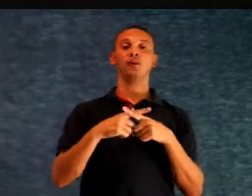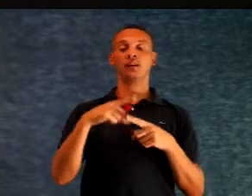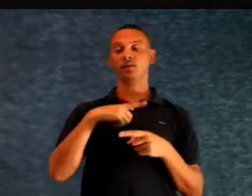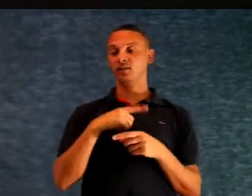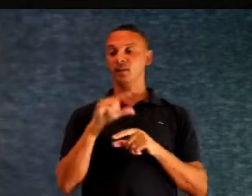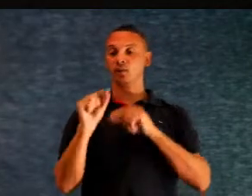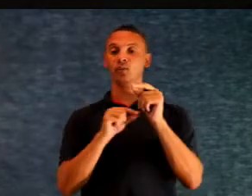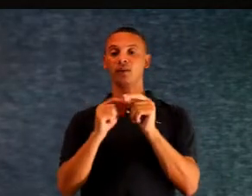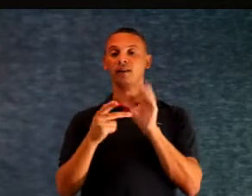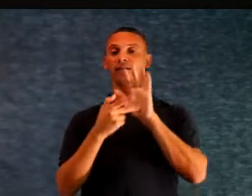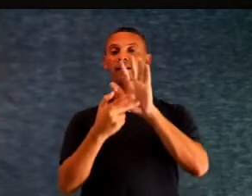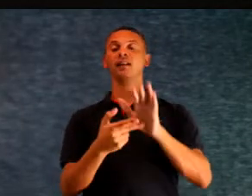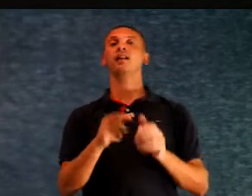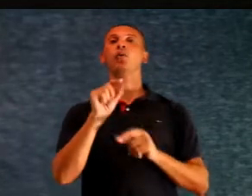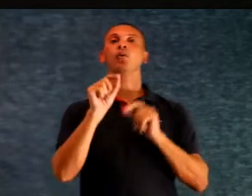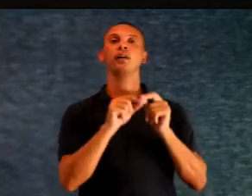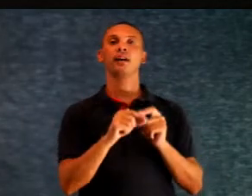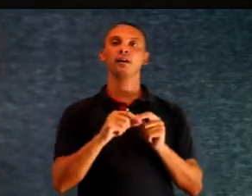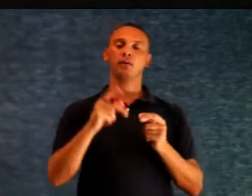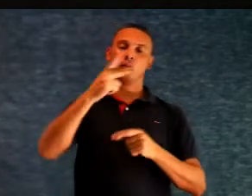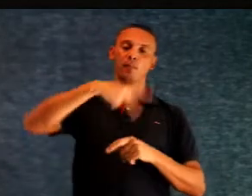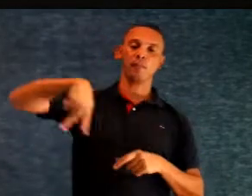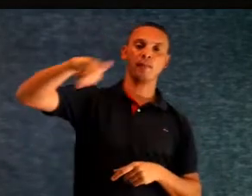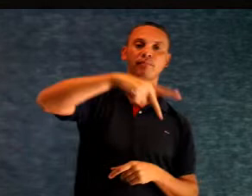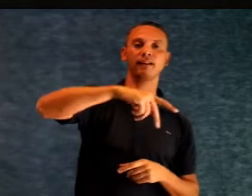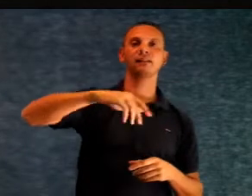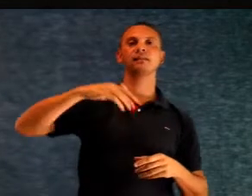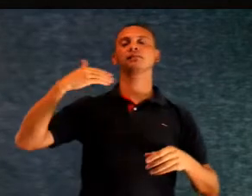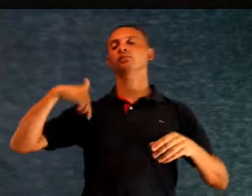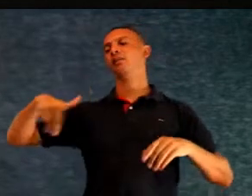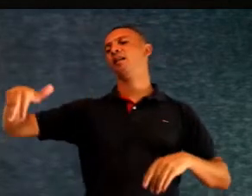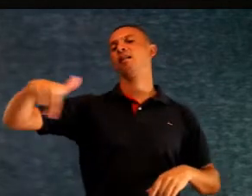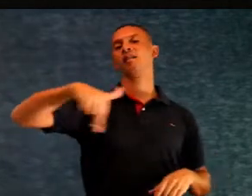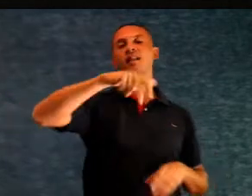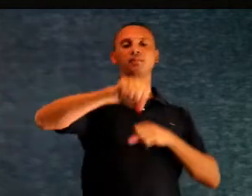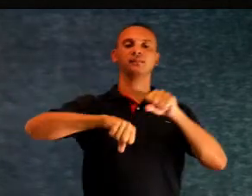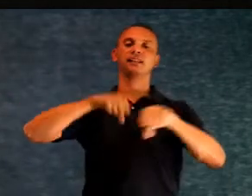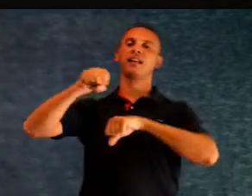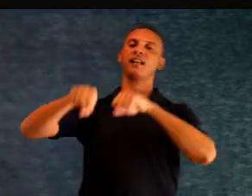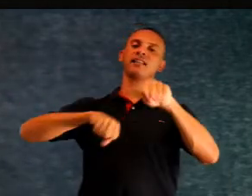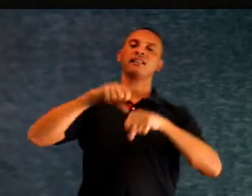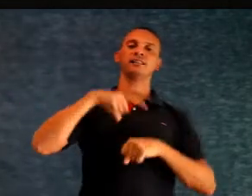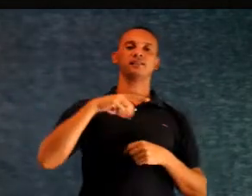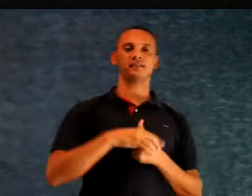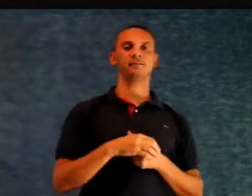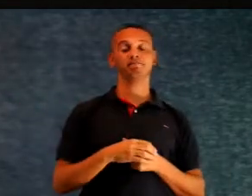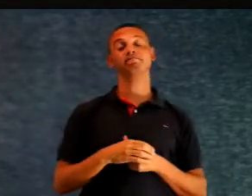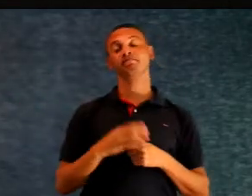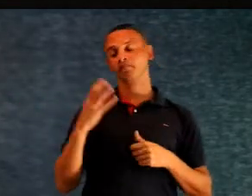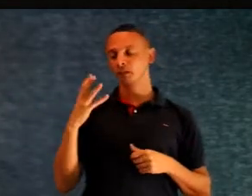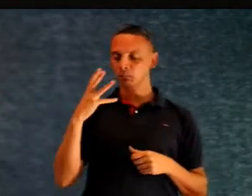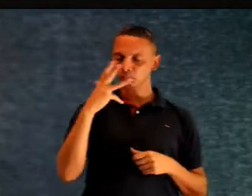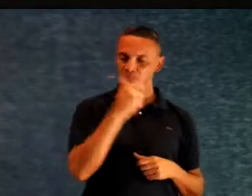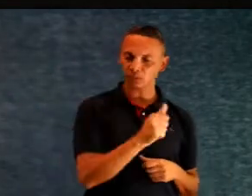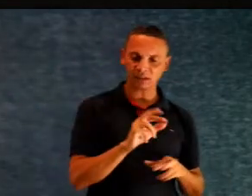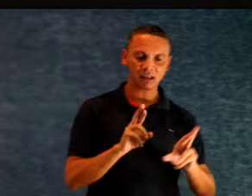Essas brincadeiras que descontraíam e que quebravam, eu acho, aquele sentimento do respeito